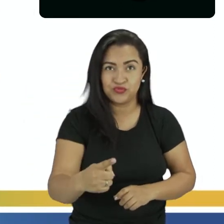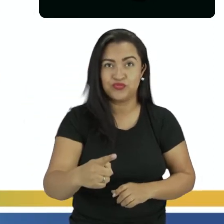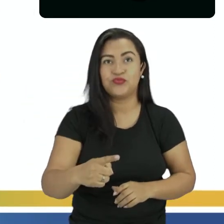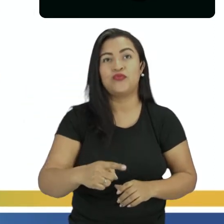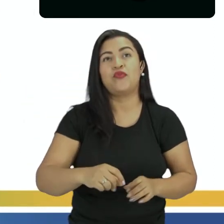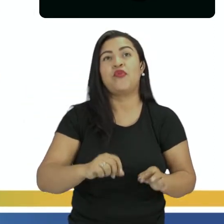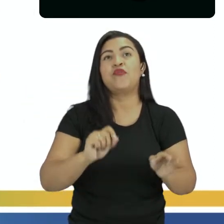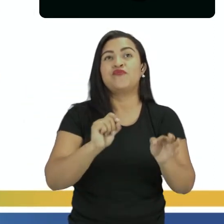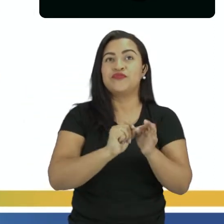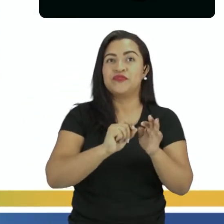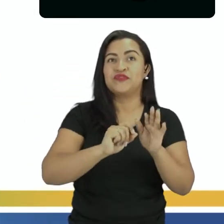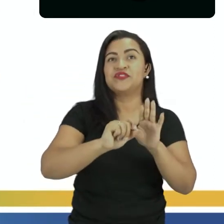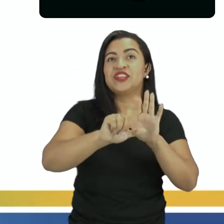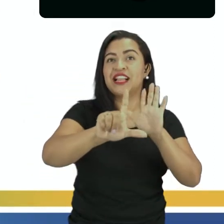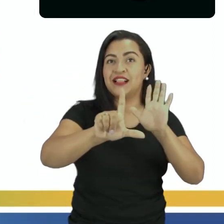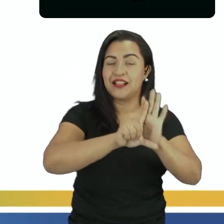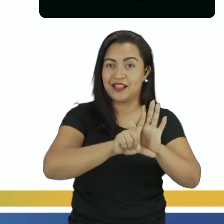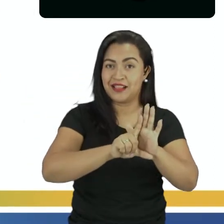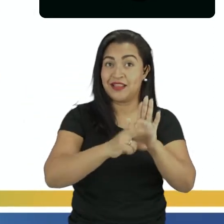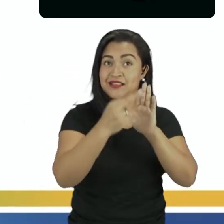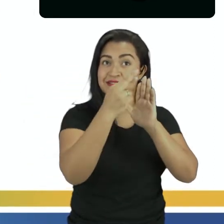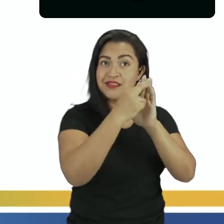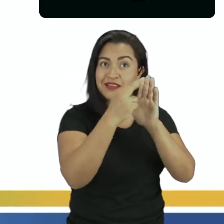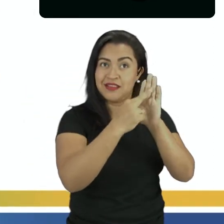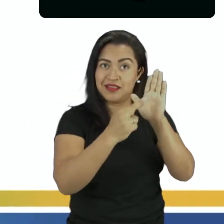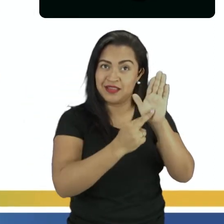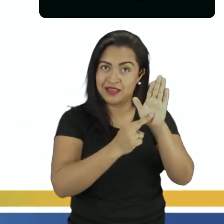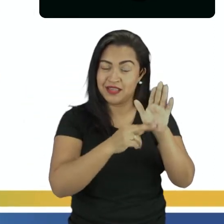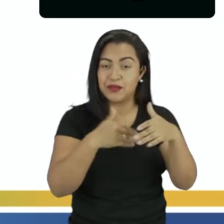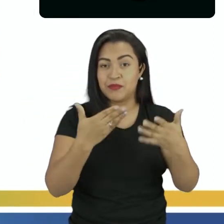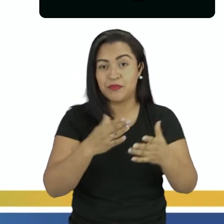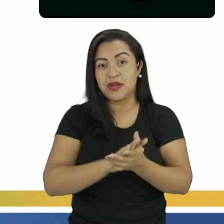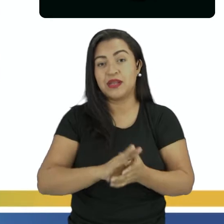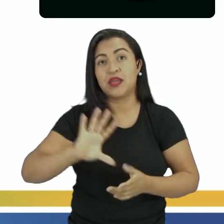leis, regras, para que alguma ação, costume